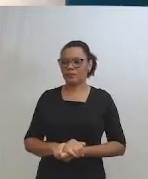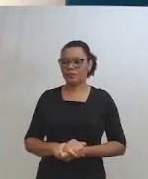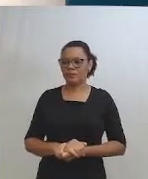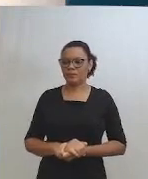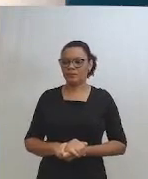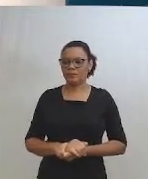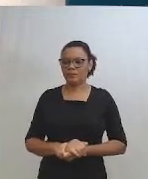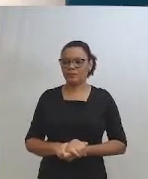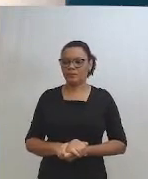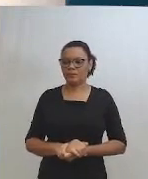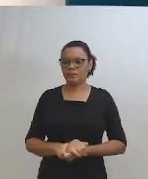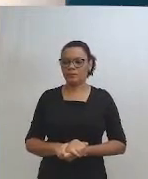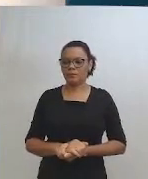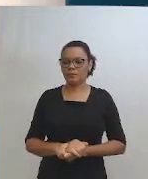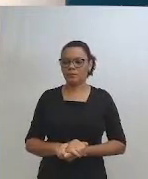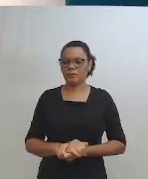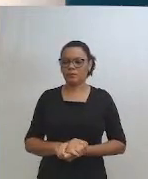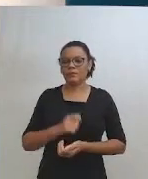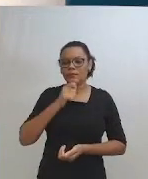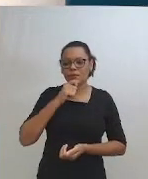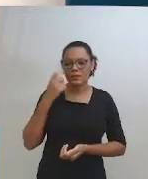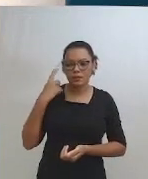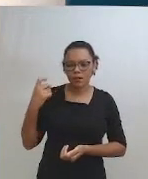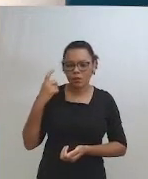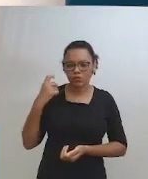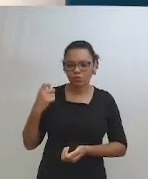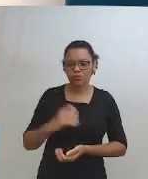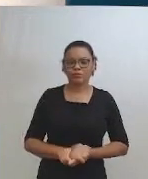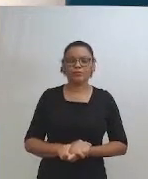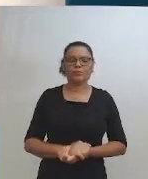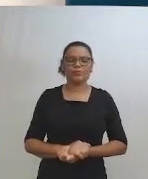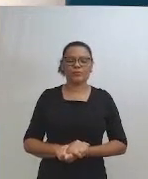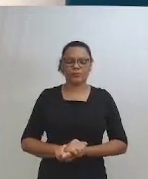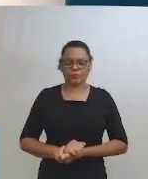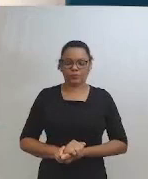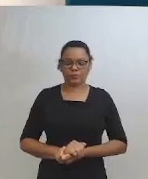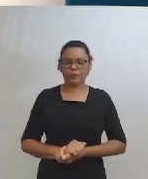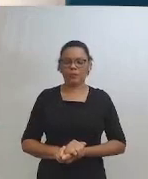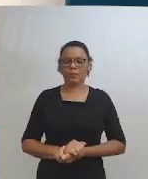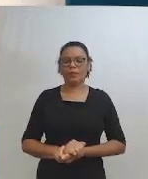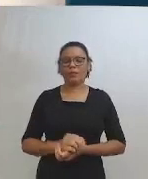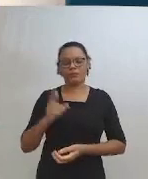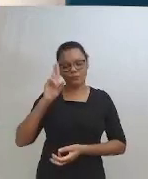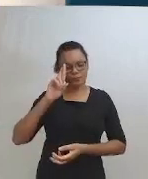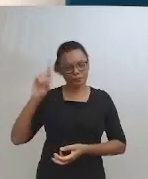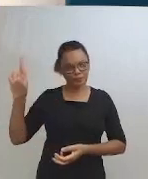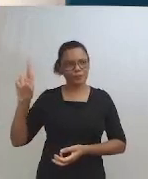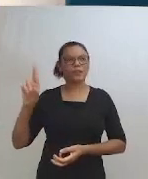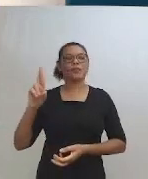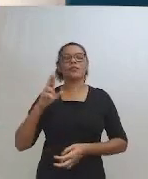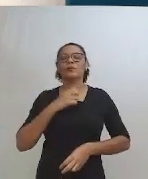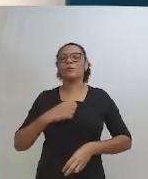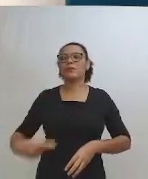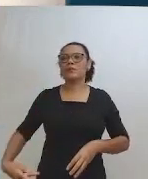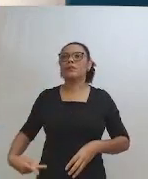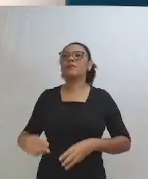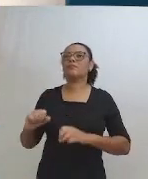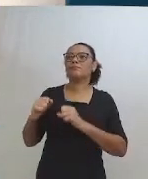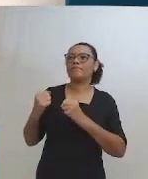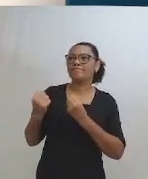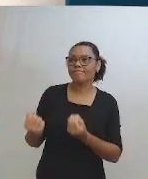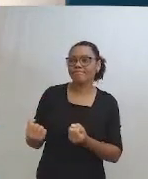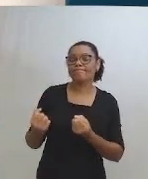Está sem som, ministro Sebastião. Senhor presidente, nesse habeas corpus, a defesa alega constrangimento ilegal por ausência